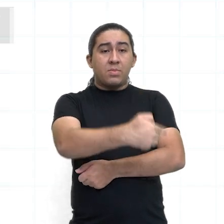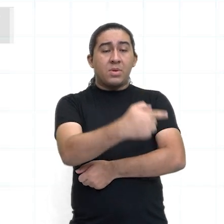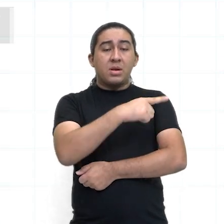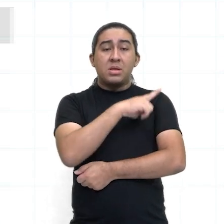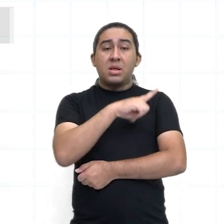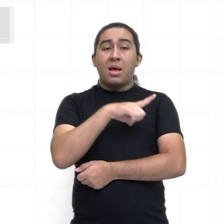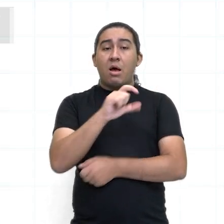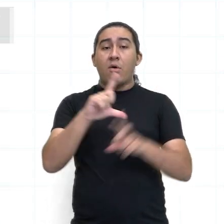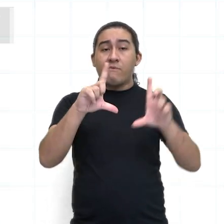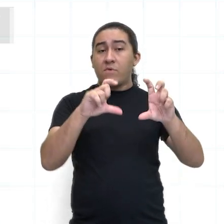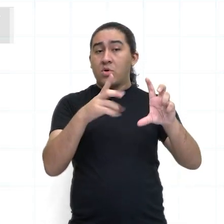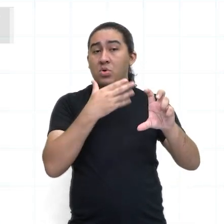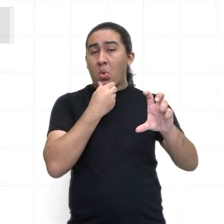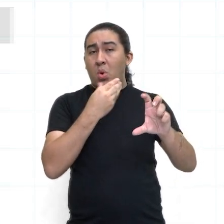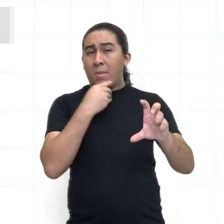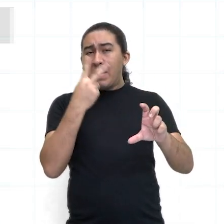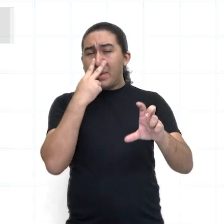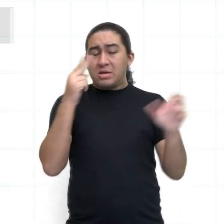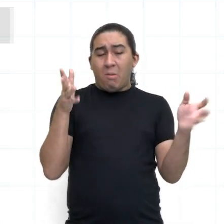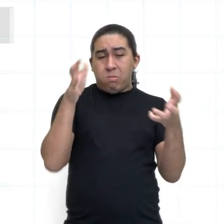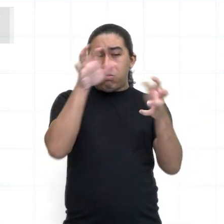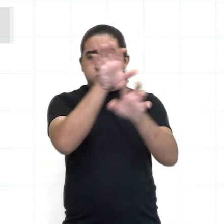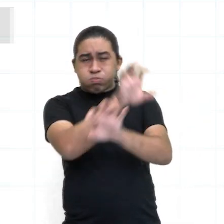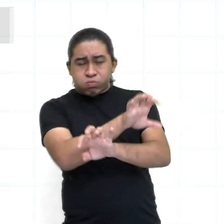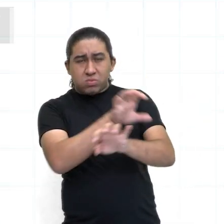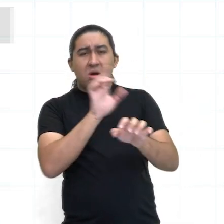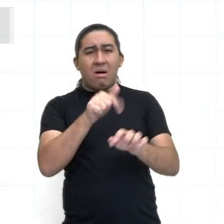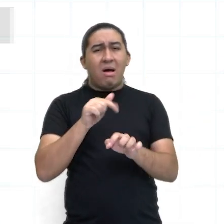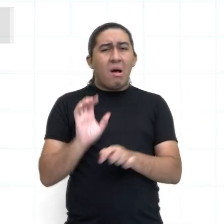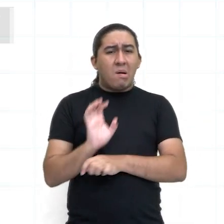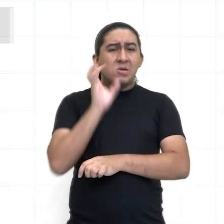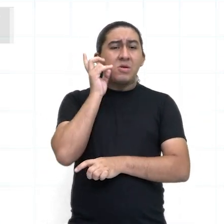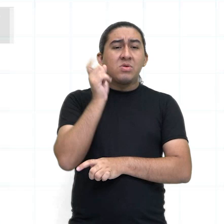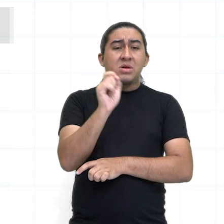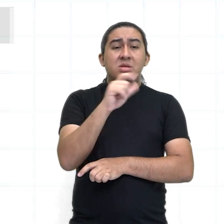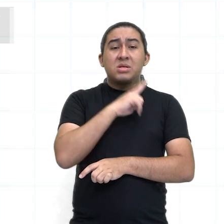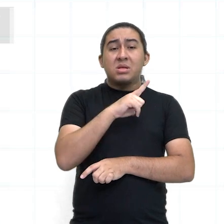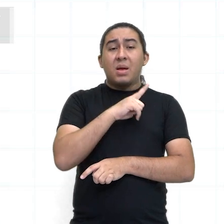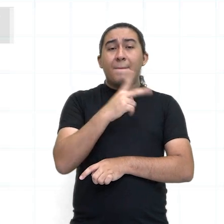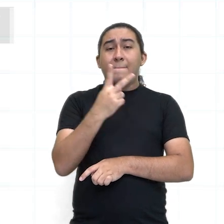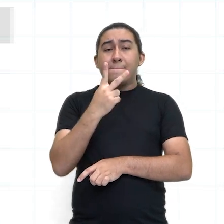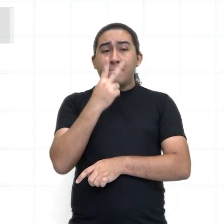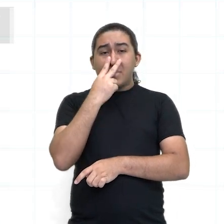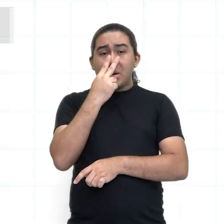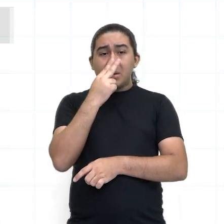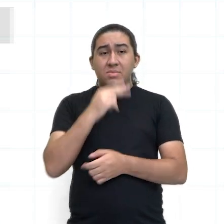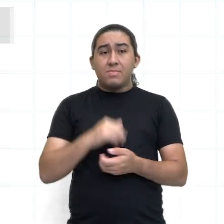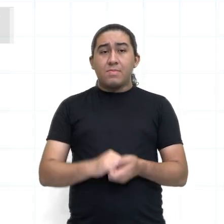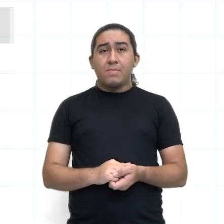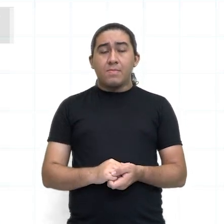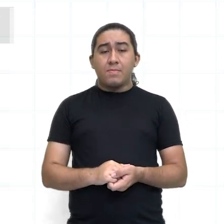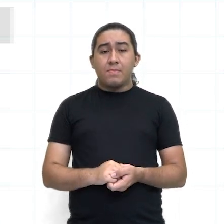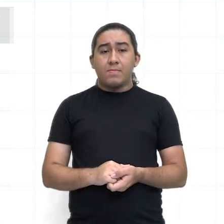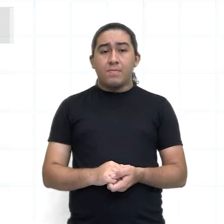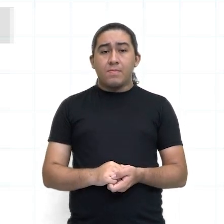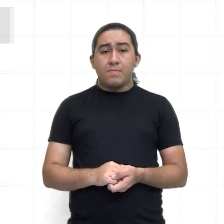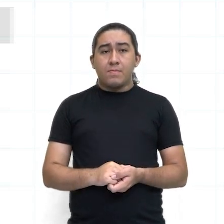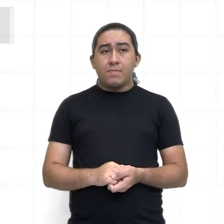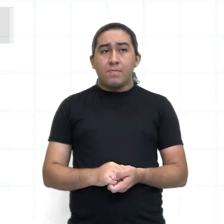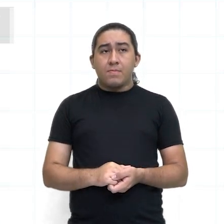um rapaz que ele está meio nublado, quando já acontece aquela fragmentação,